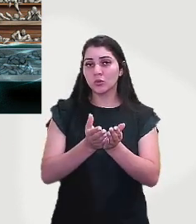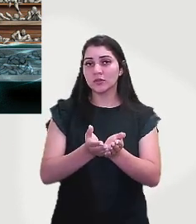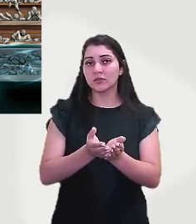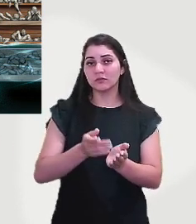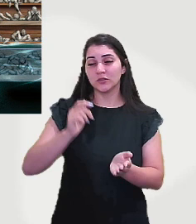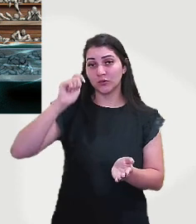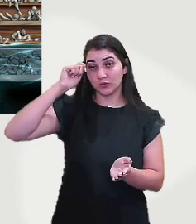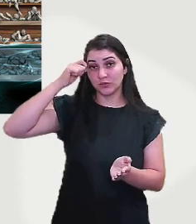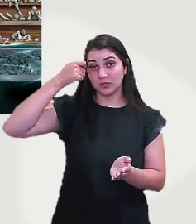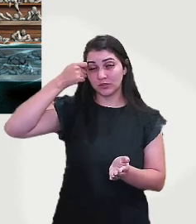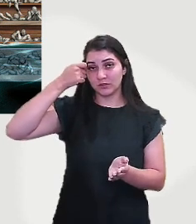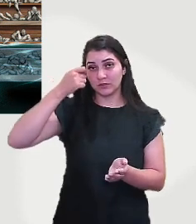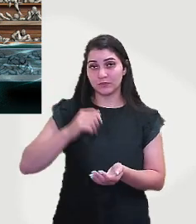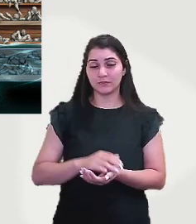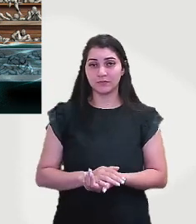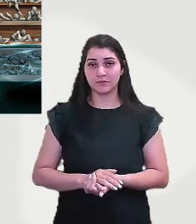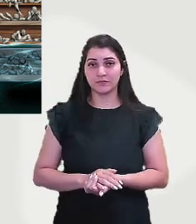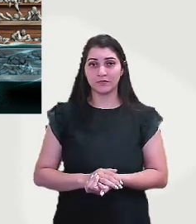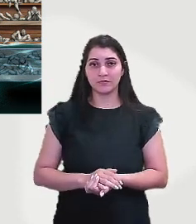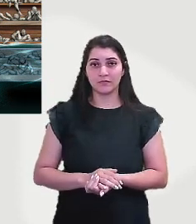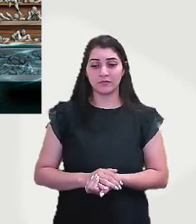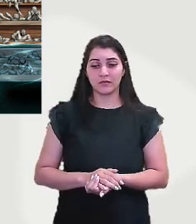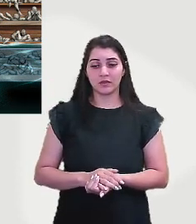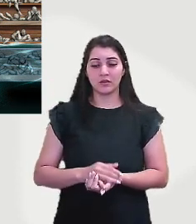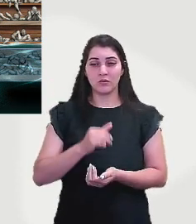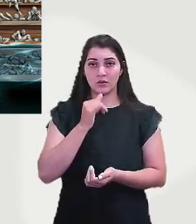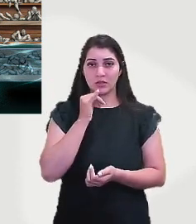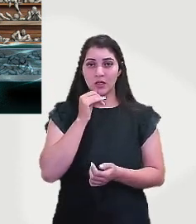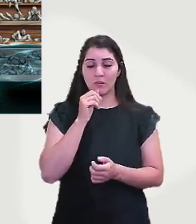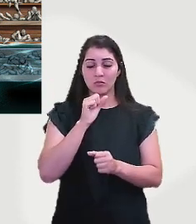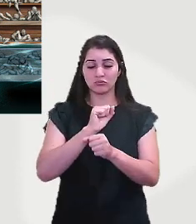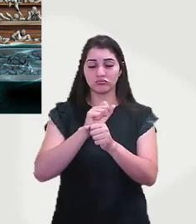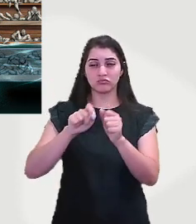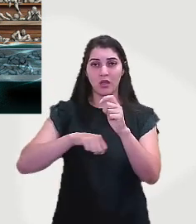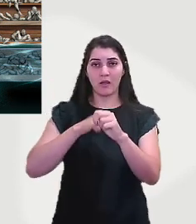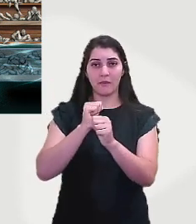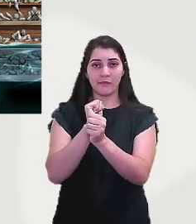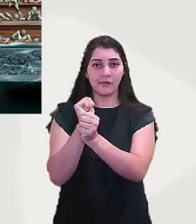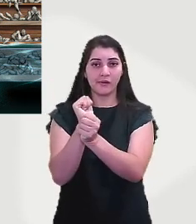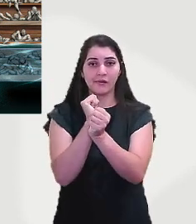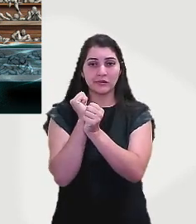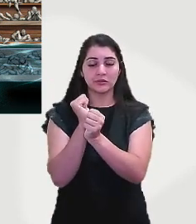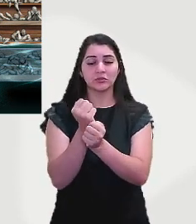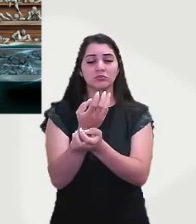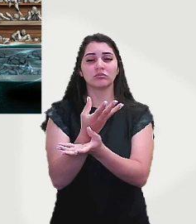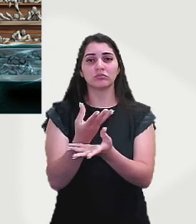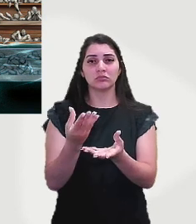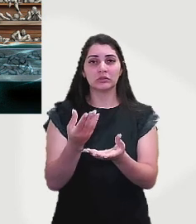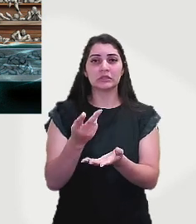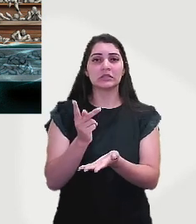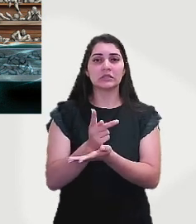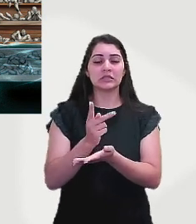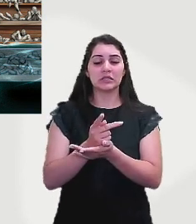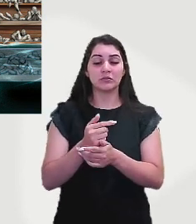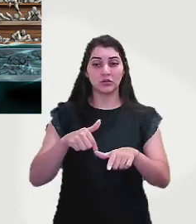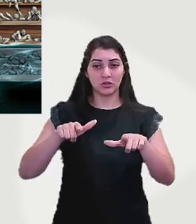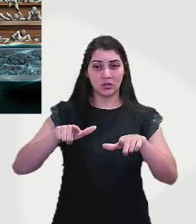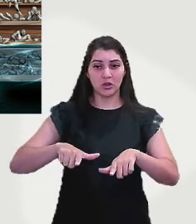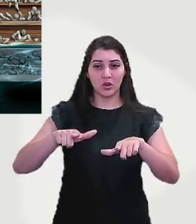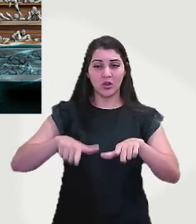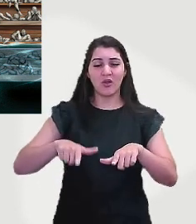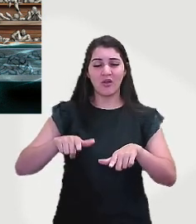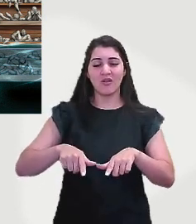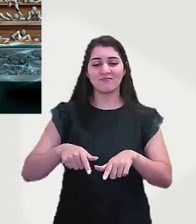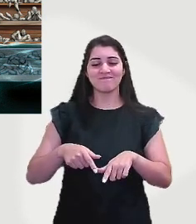negreiros. Vinham, né, acorrentados uns aos outros, muitas vezes não, vinham em locais